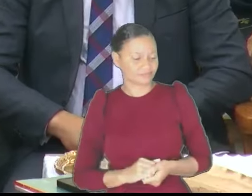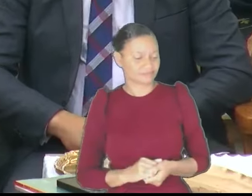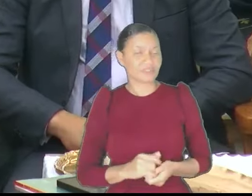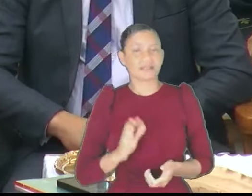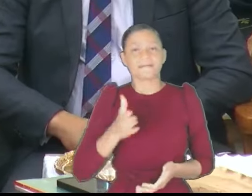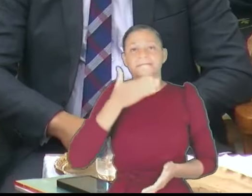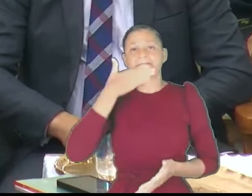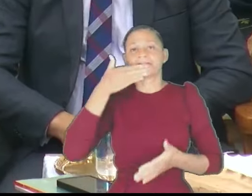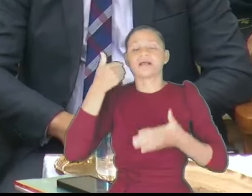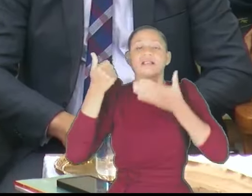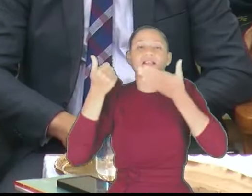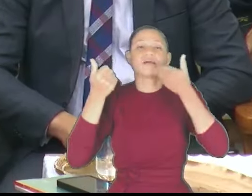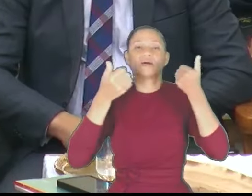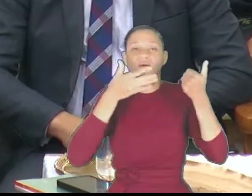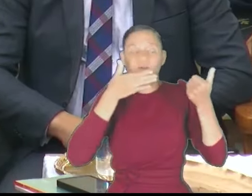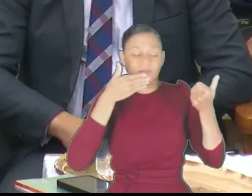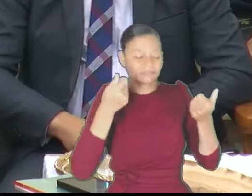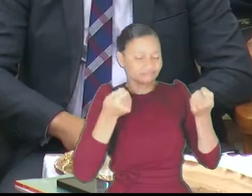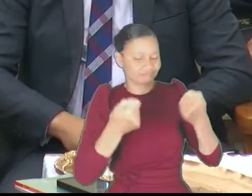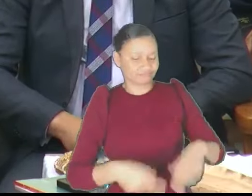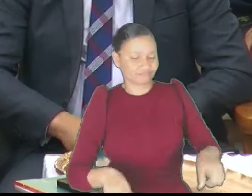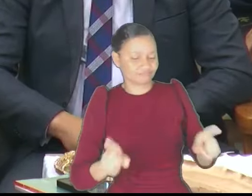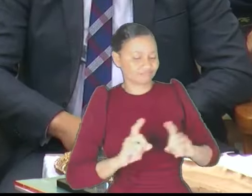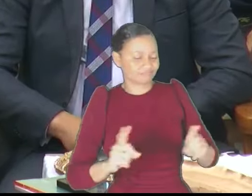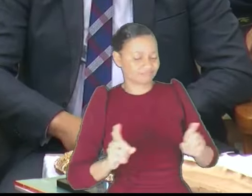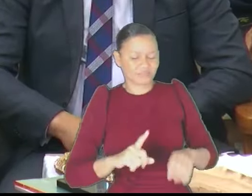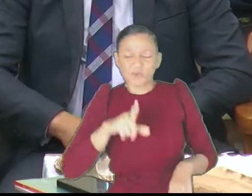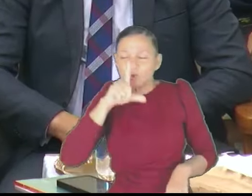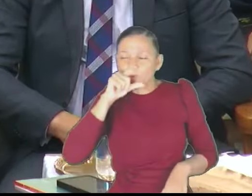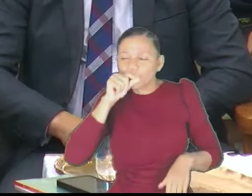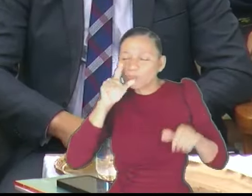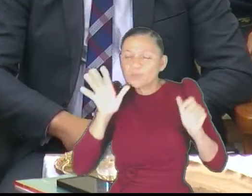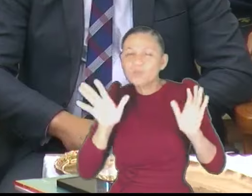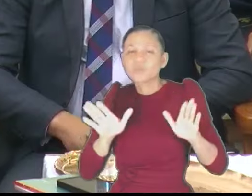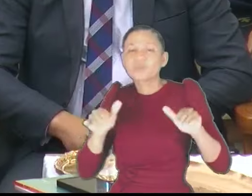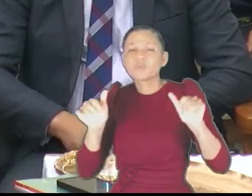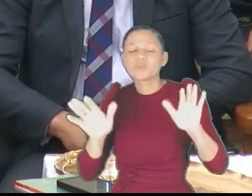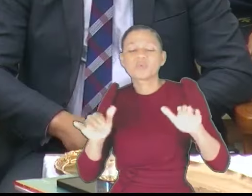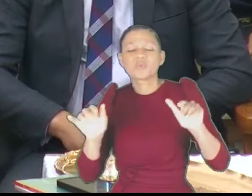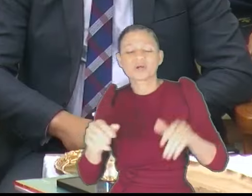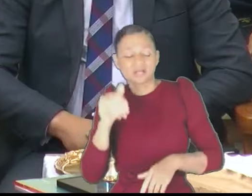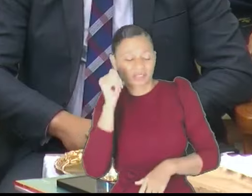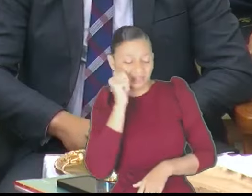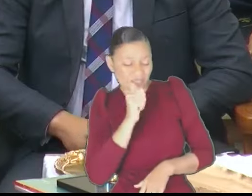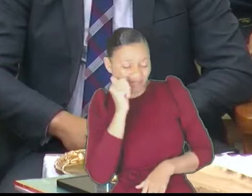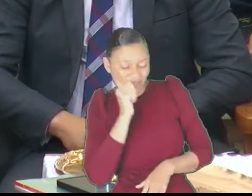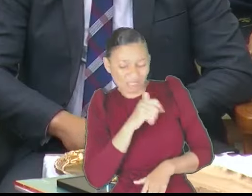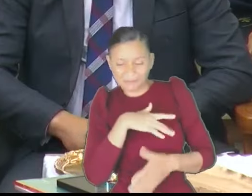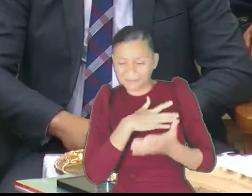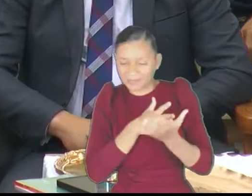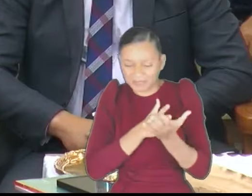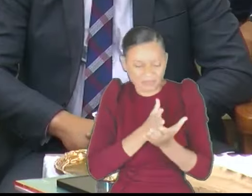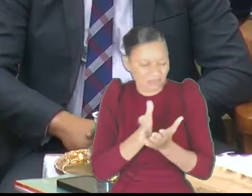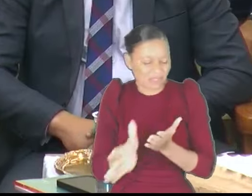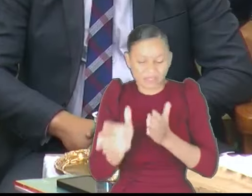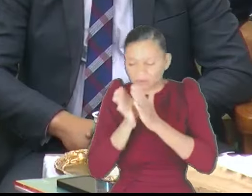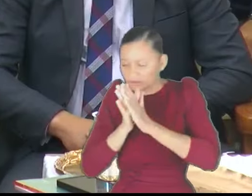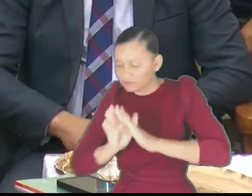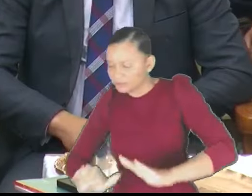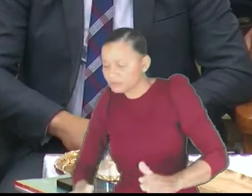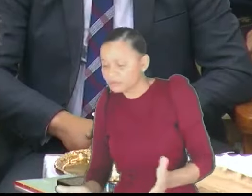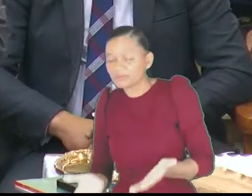melhorou, Elias. Já não precisa dos corvos. Já tem uma desviada lá, que é adoradora a Baal. E você pode